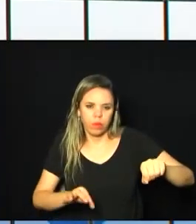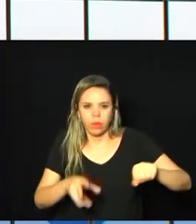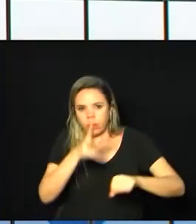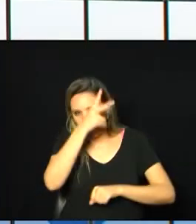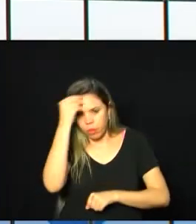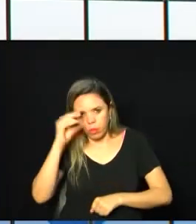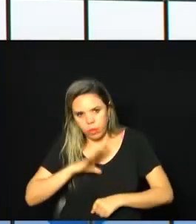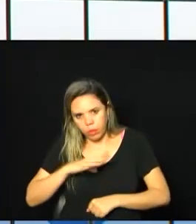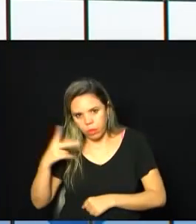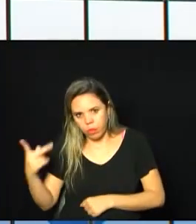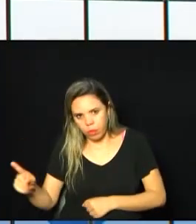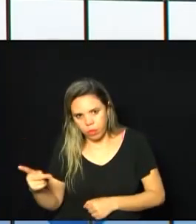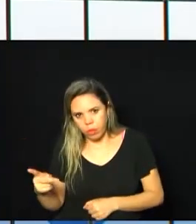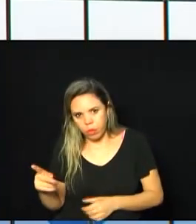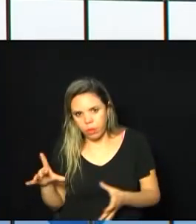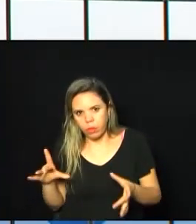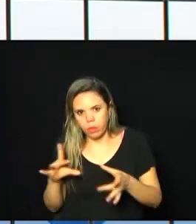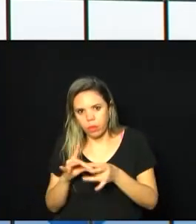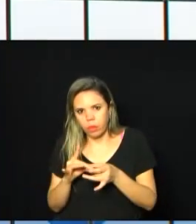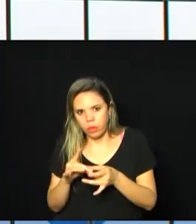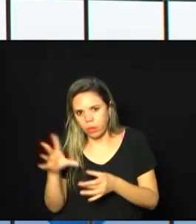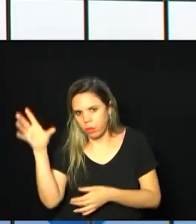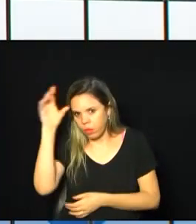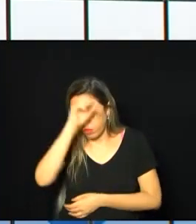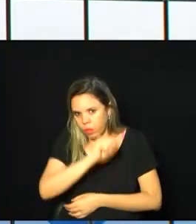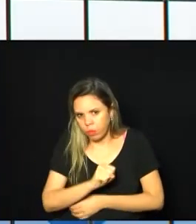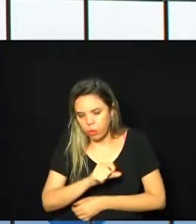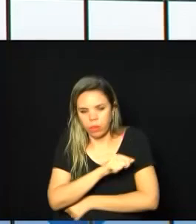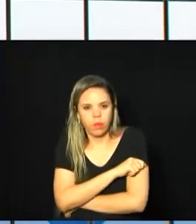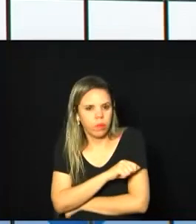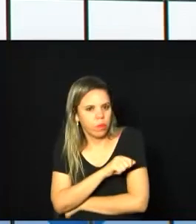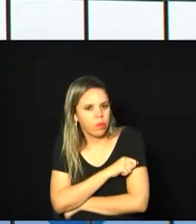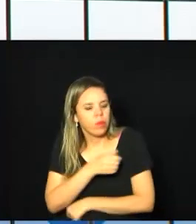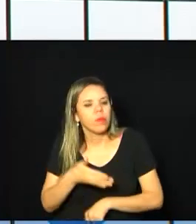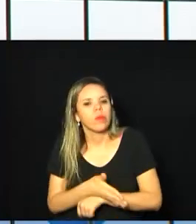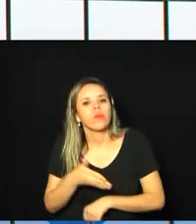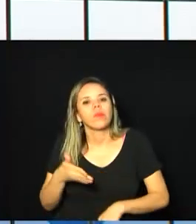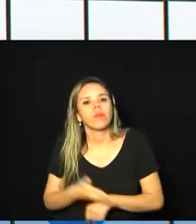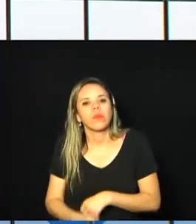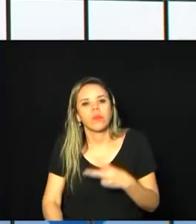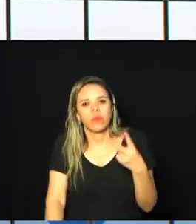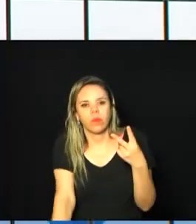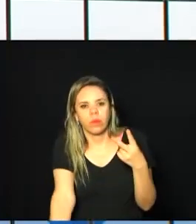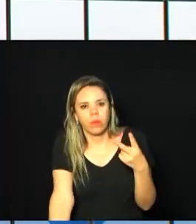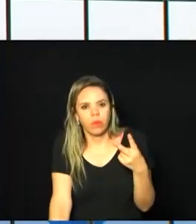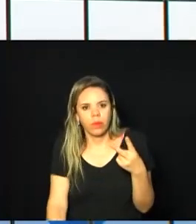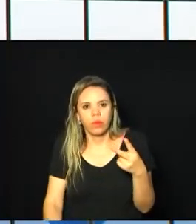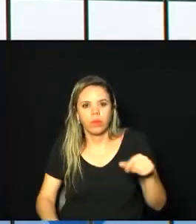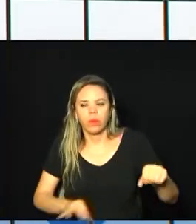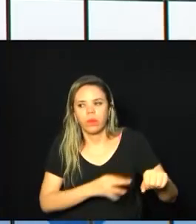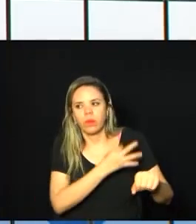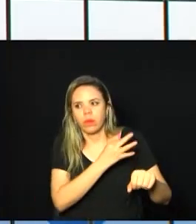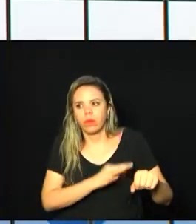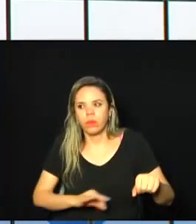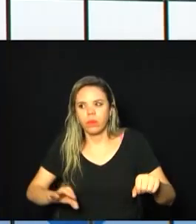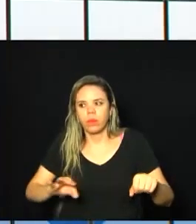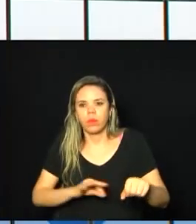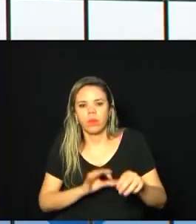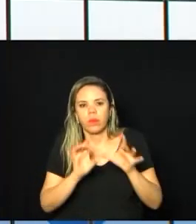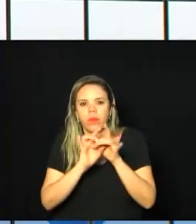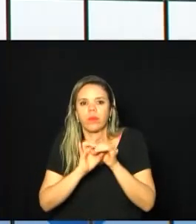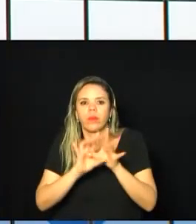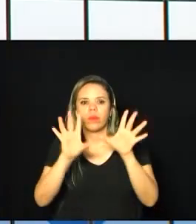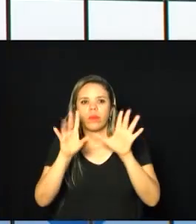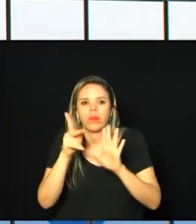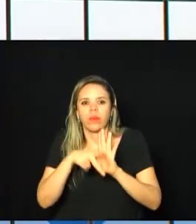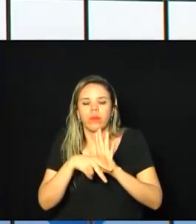daquela cidade. Em conjunto com o aprendizado, os estudantes vão participar de 2 conjuntos orquestrais disponíveis